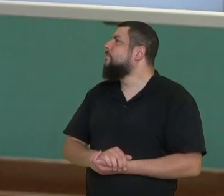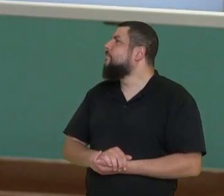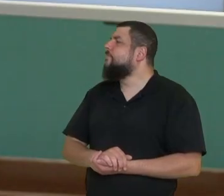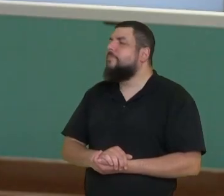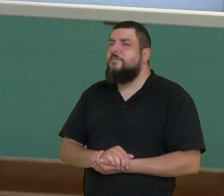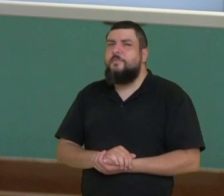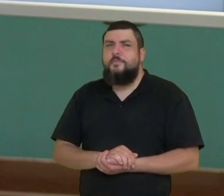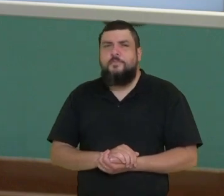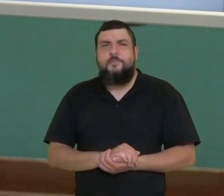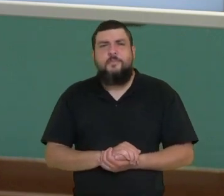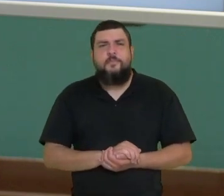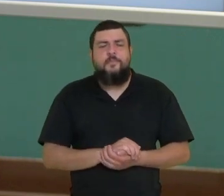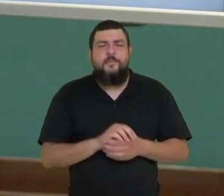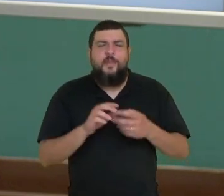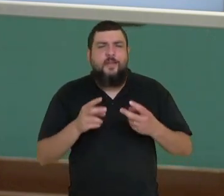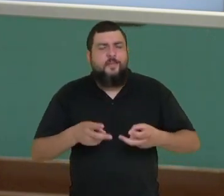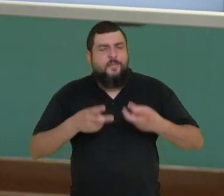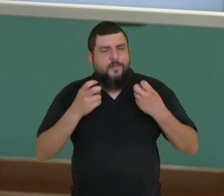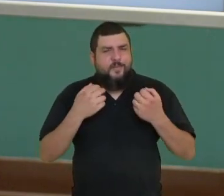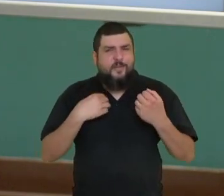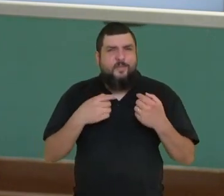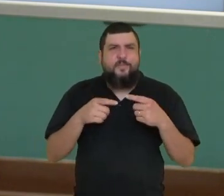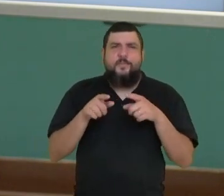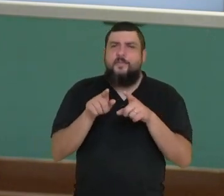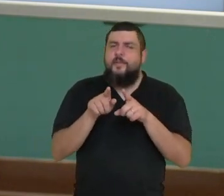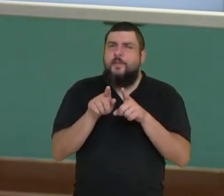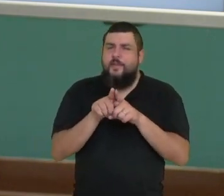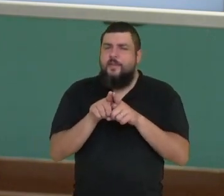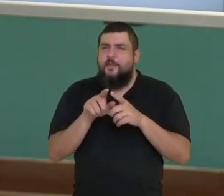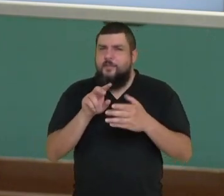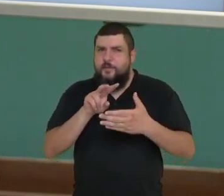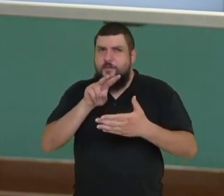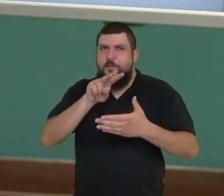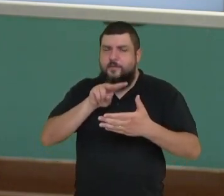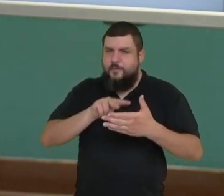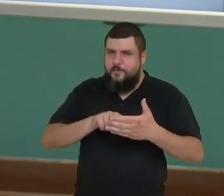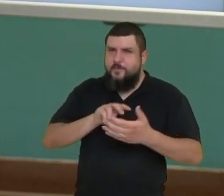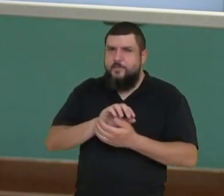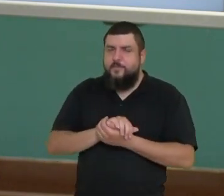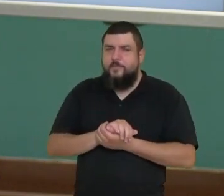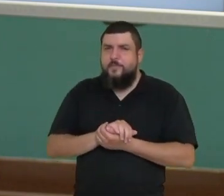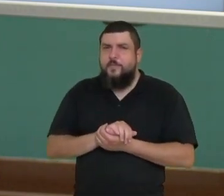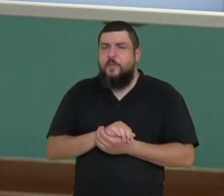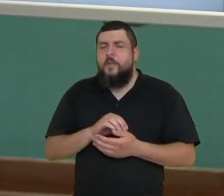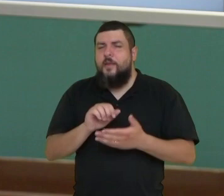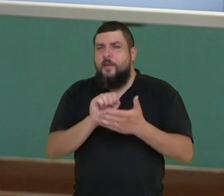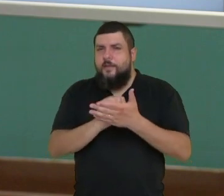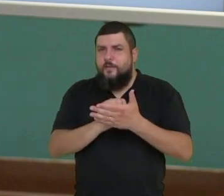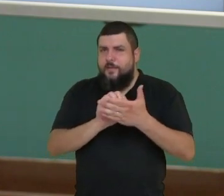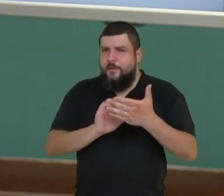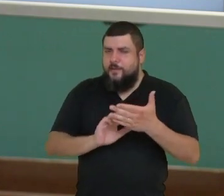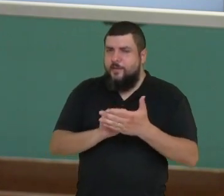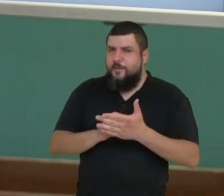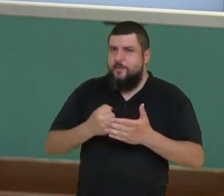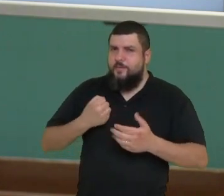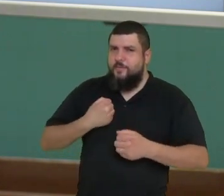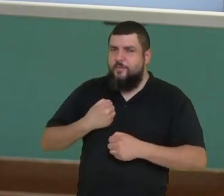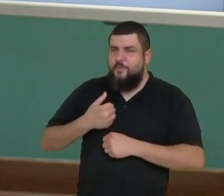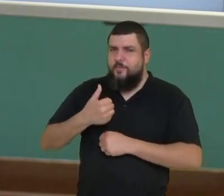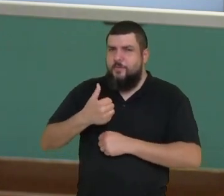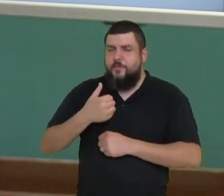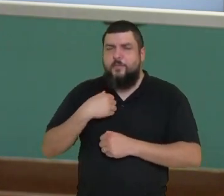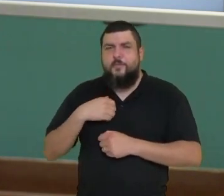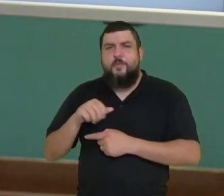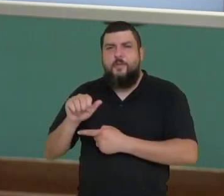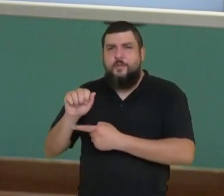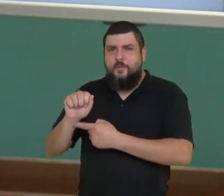Perceba, a professora até fez uma brincadeira aqui de locução. Perceba que, na atividade 1, a letra A o que